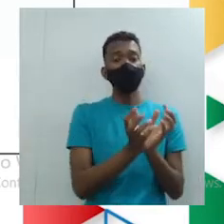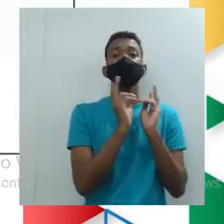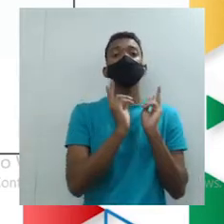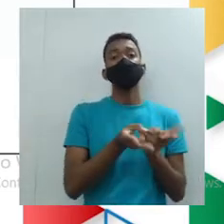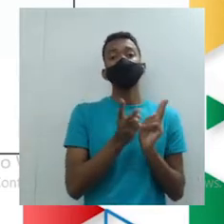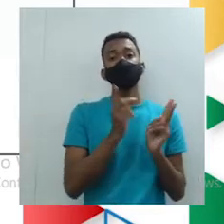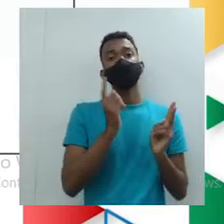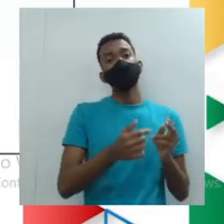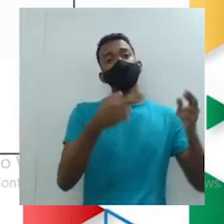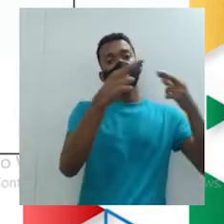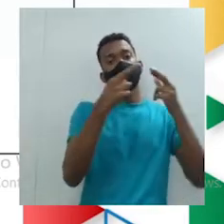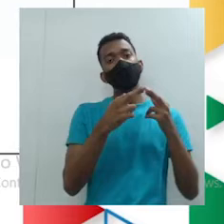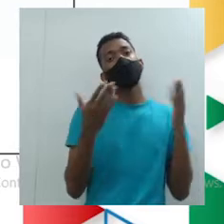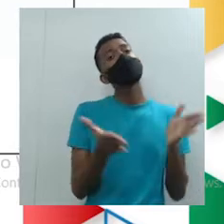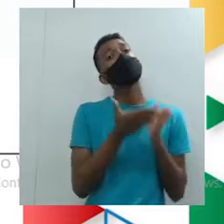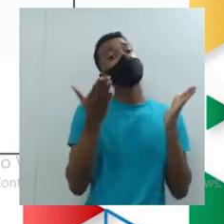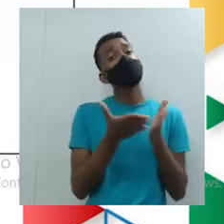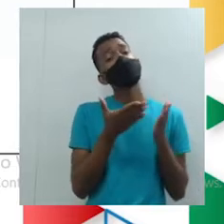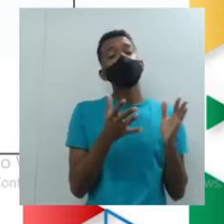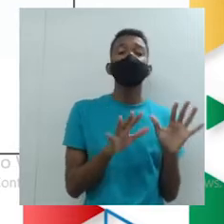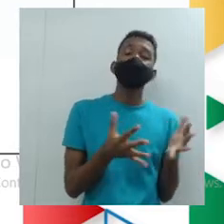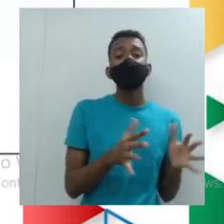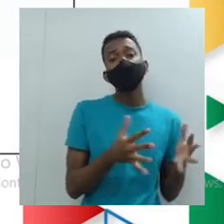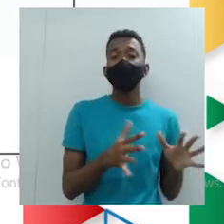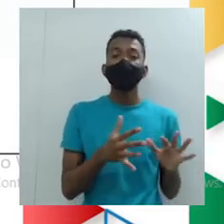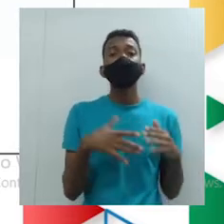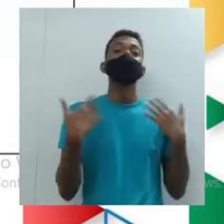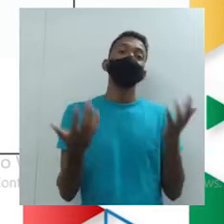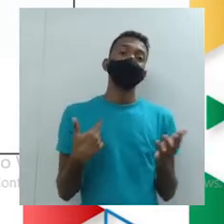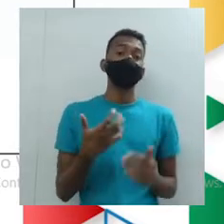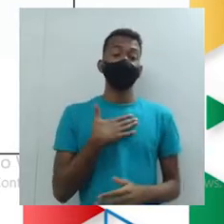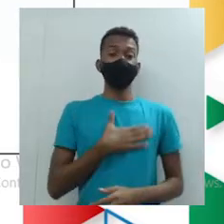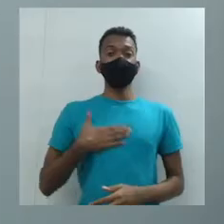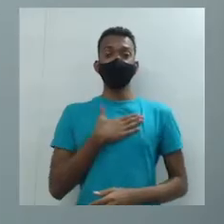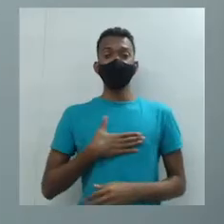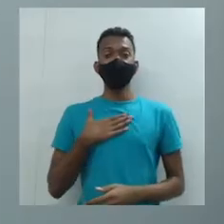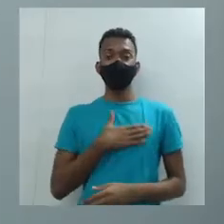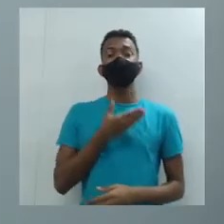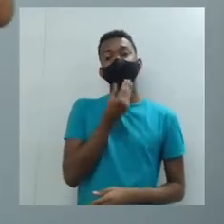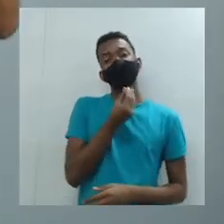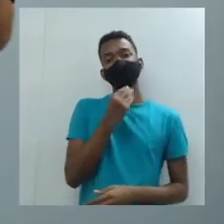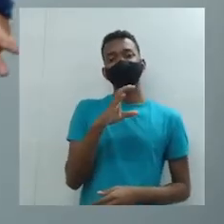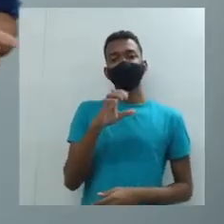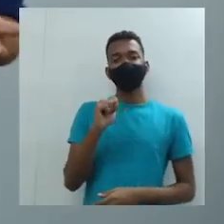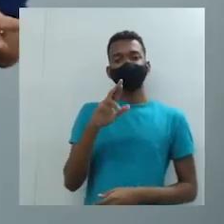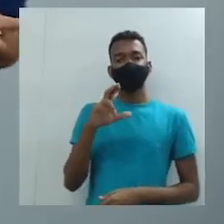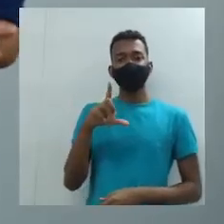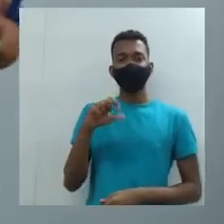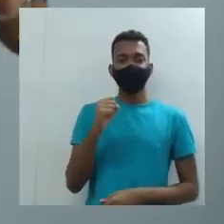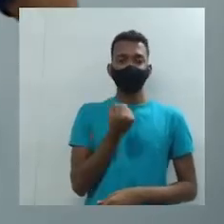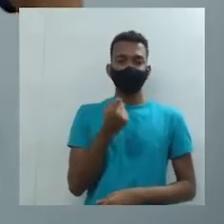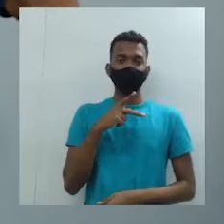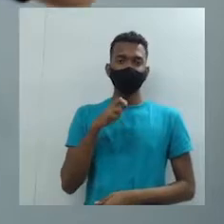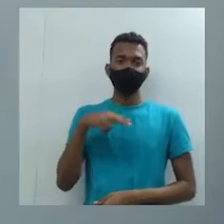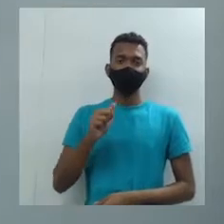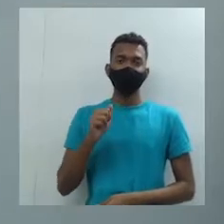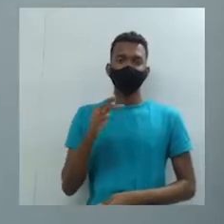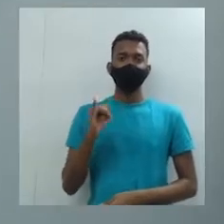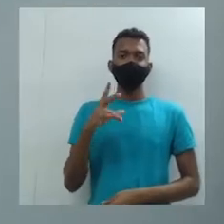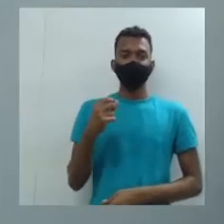caso nós temos a rima pobre. Então eu gostaria, com Carlos Pena Filho, vocês entendessem o seguinte, veja que ele